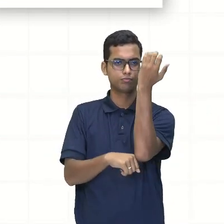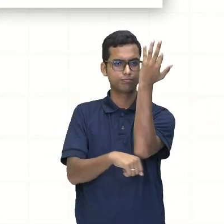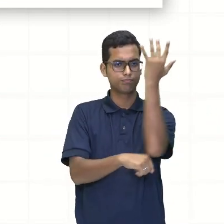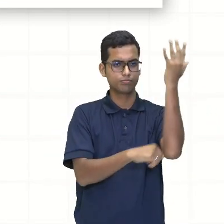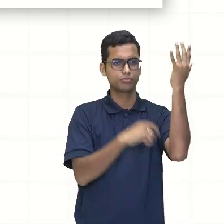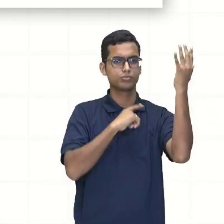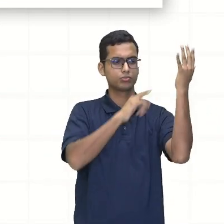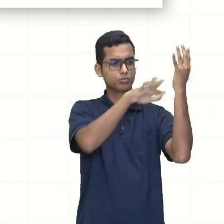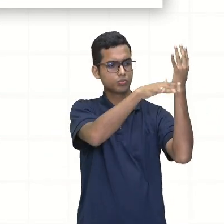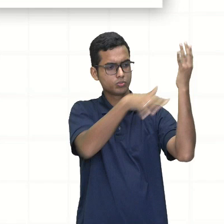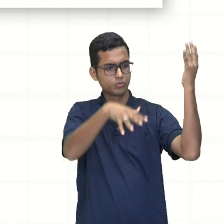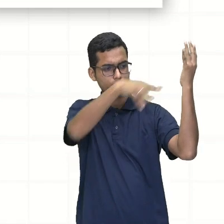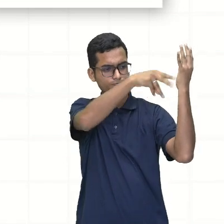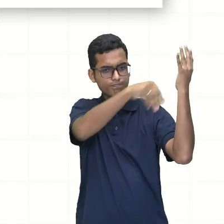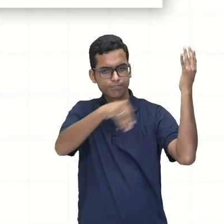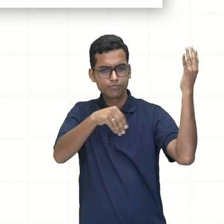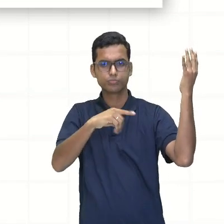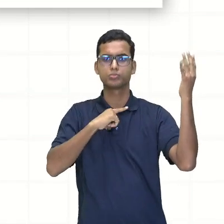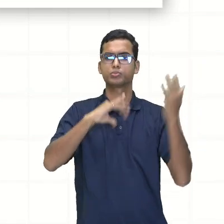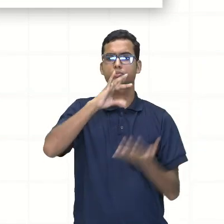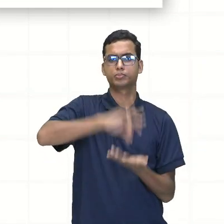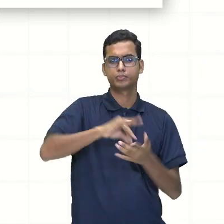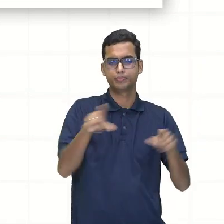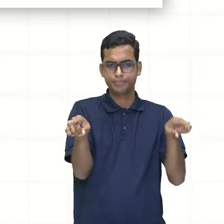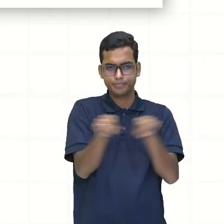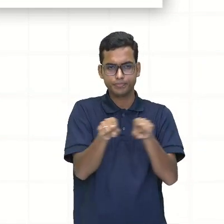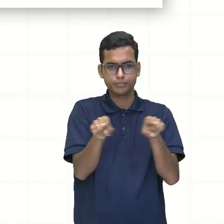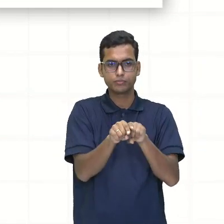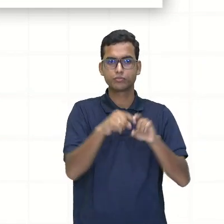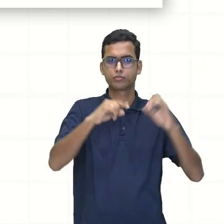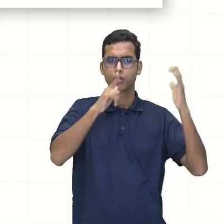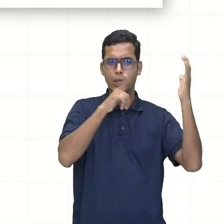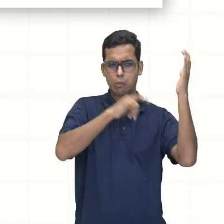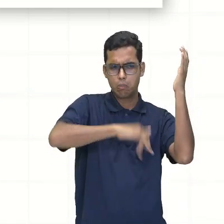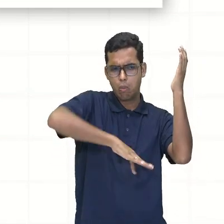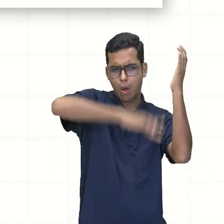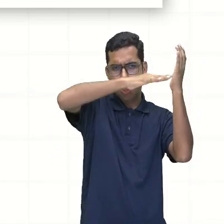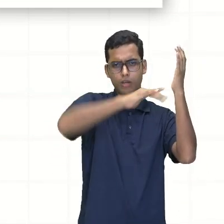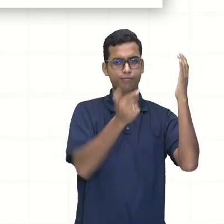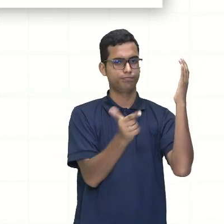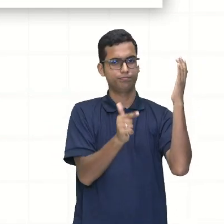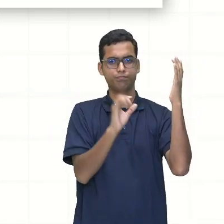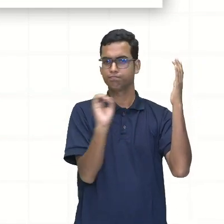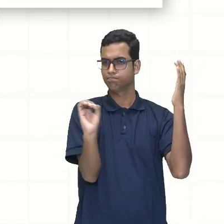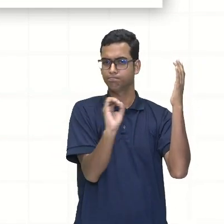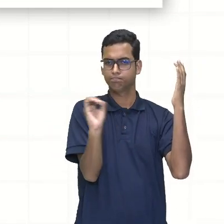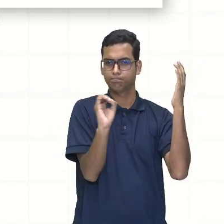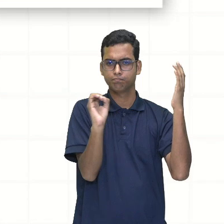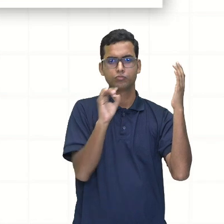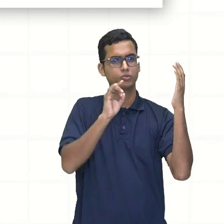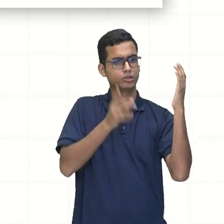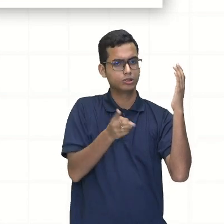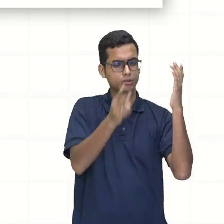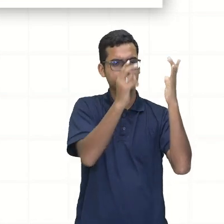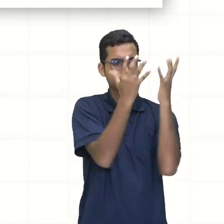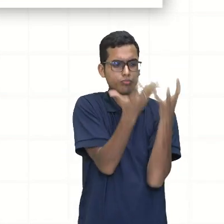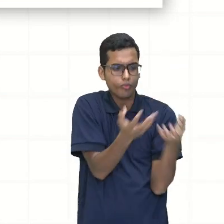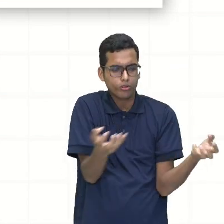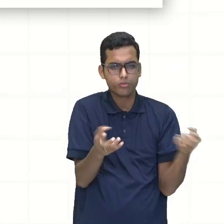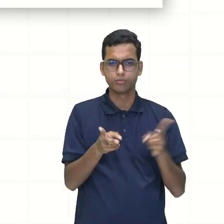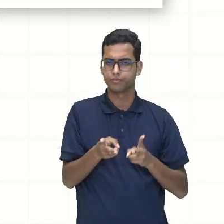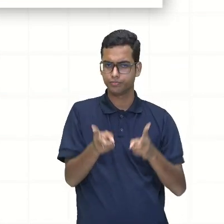nenhum momento, né, de período chuvoso. Então, nessa área também nós temos uma grande